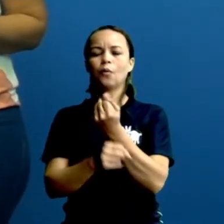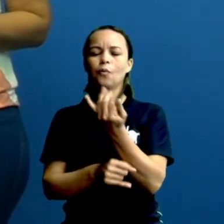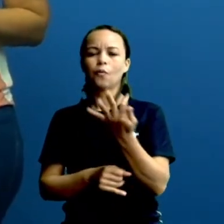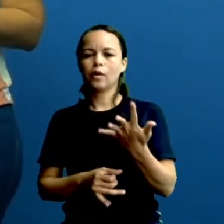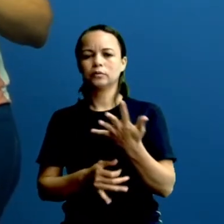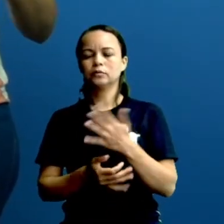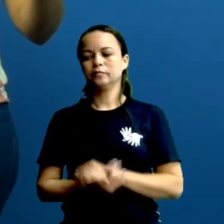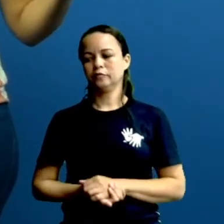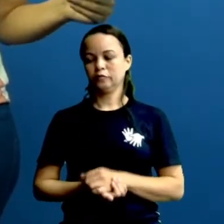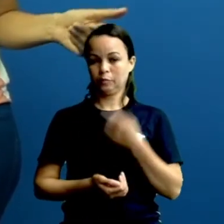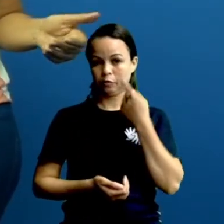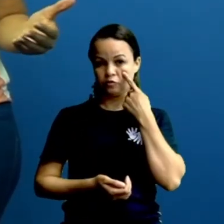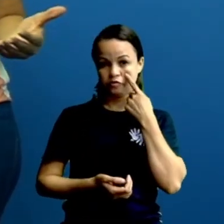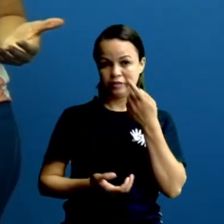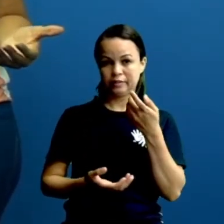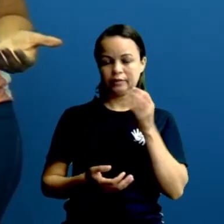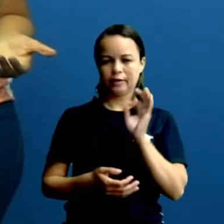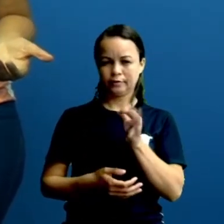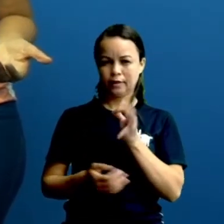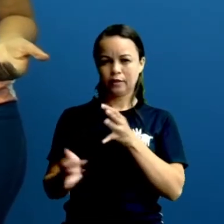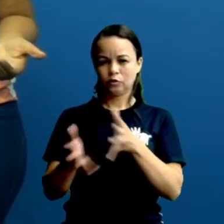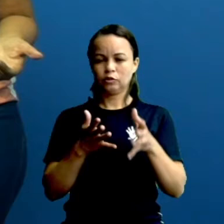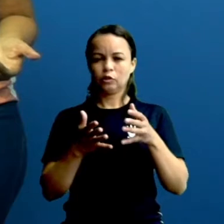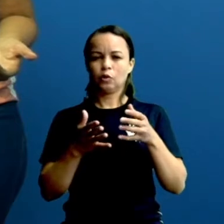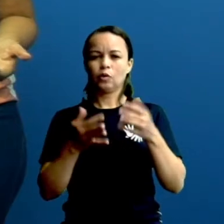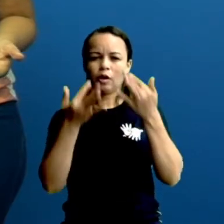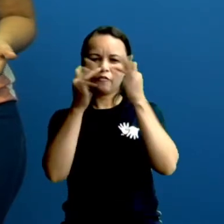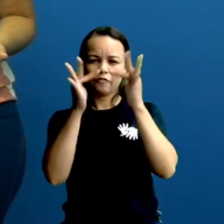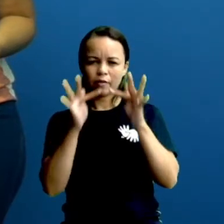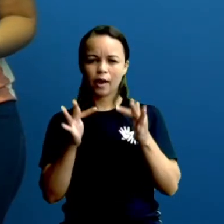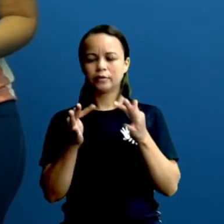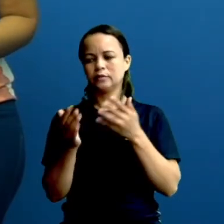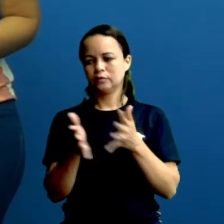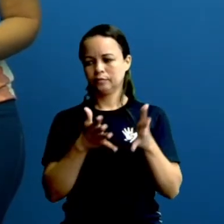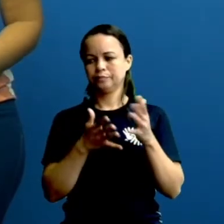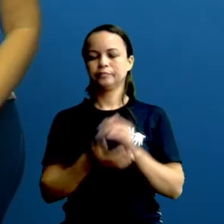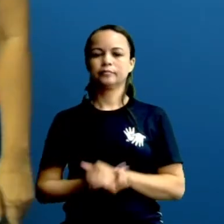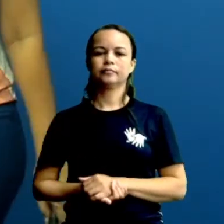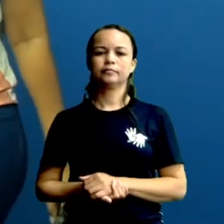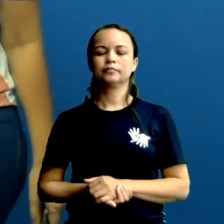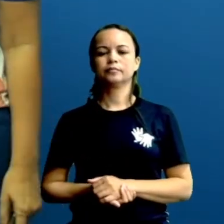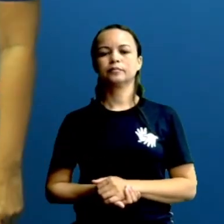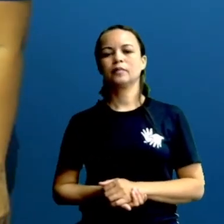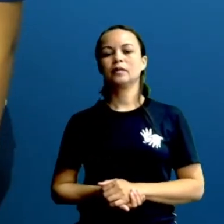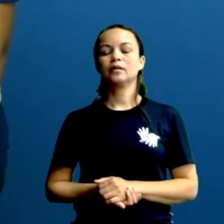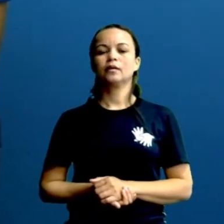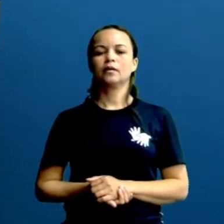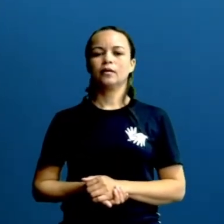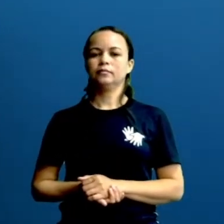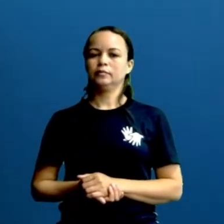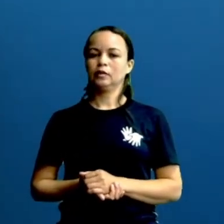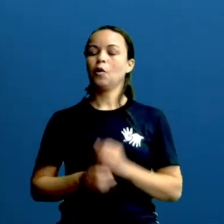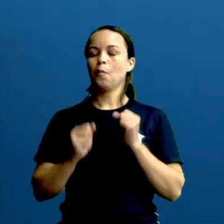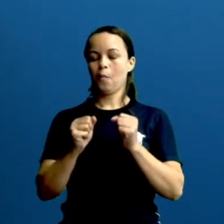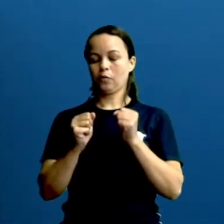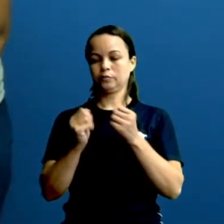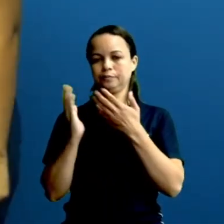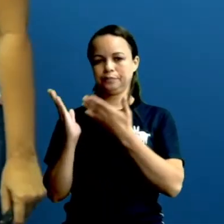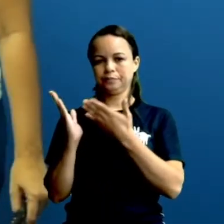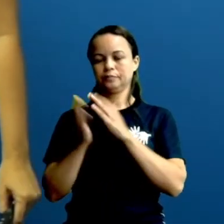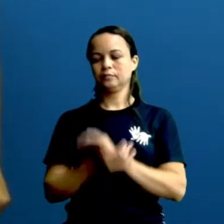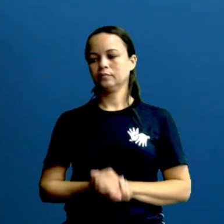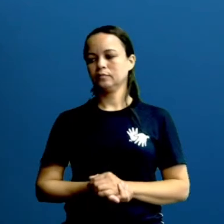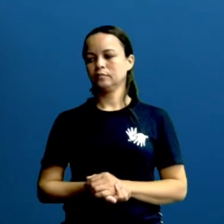dá certo. Vamos ver se a gente consegue construir uma frasezinha de um probleminha. Ó, eu posso botar assim,